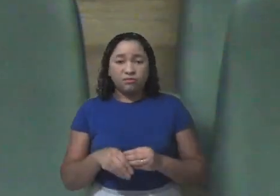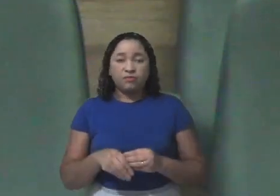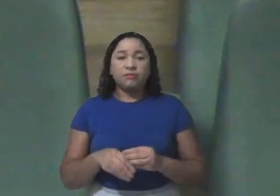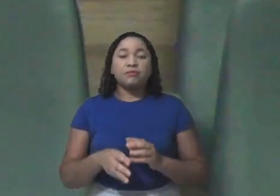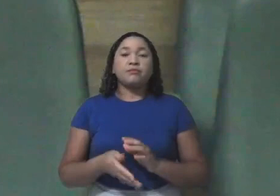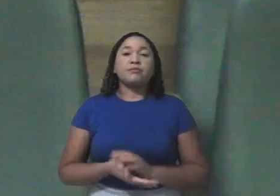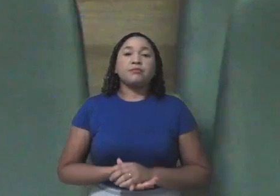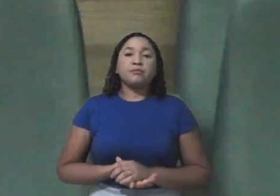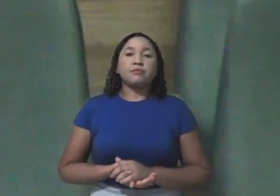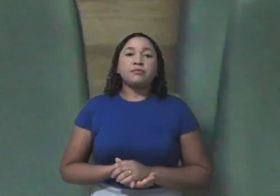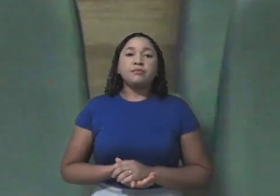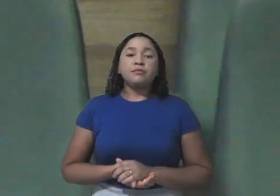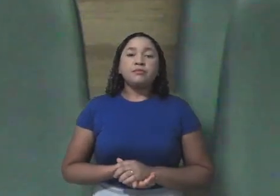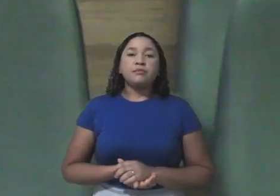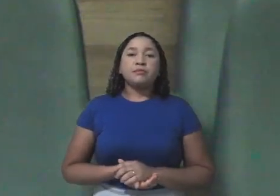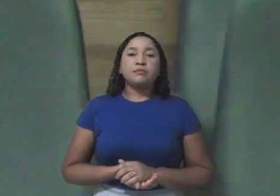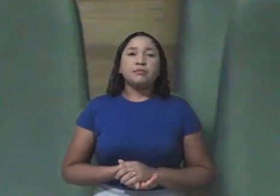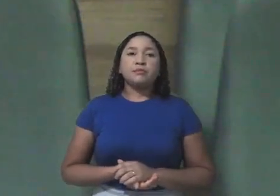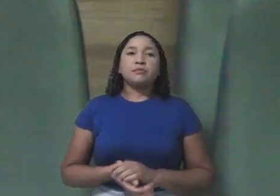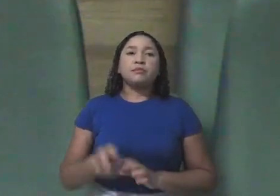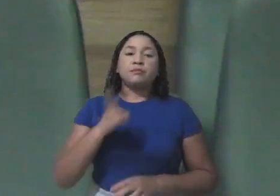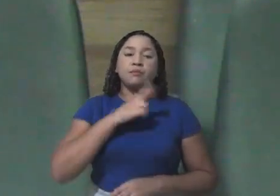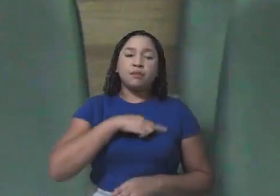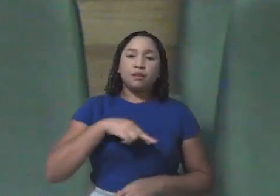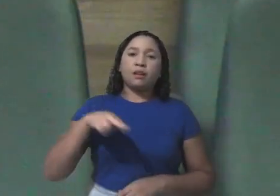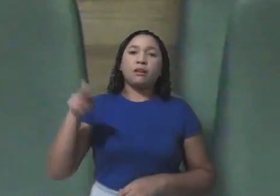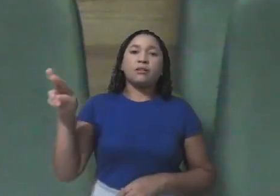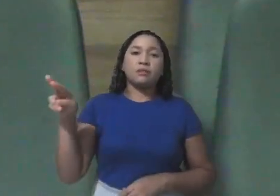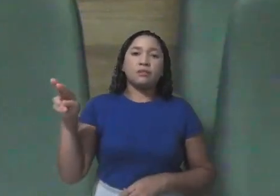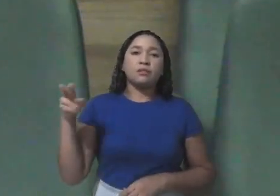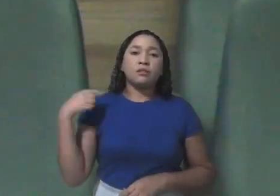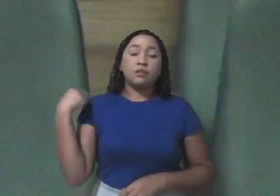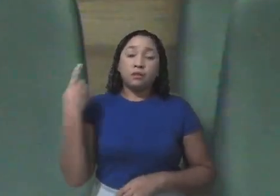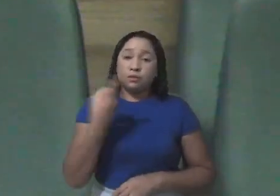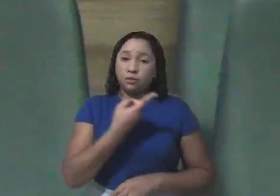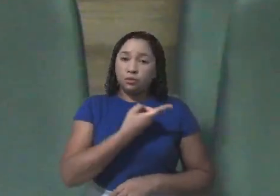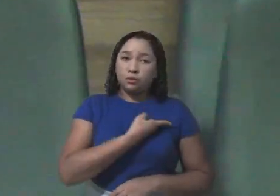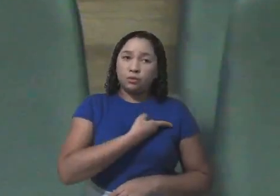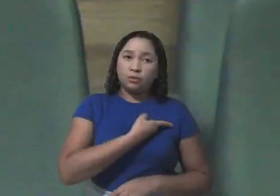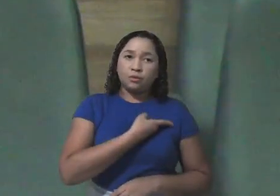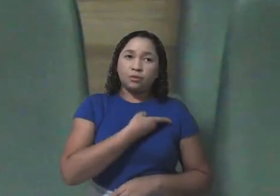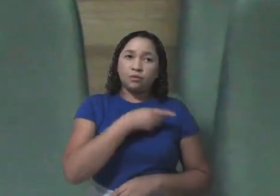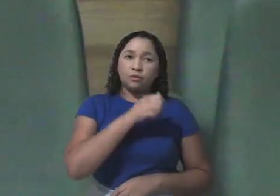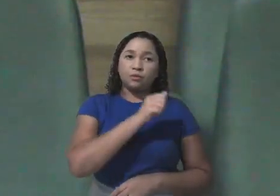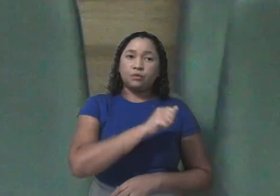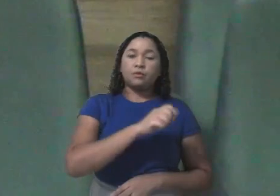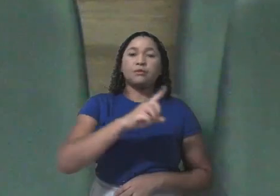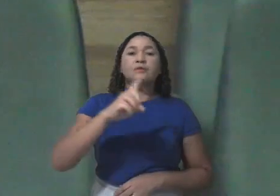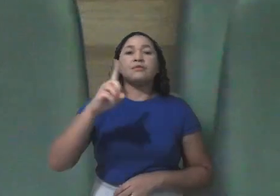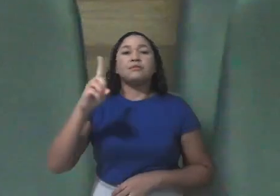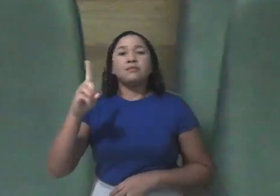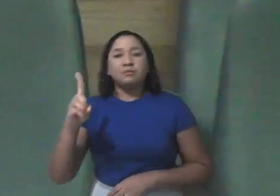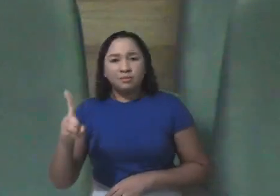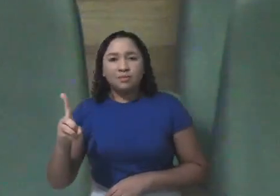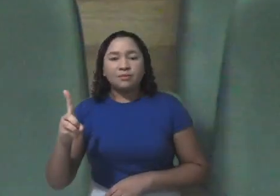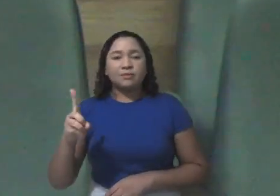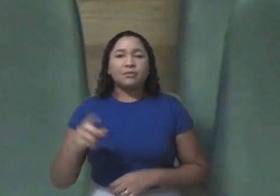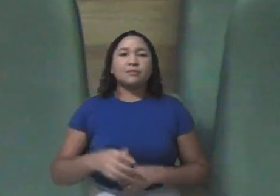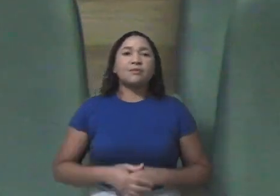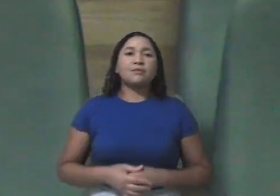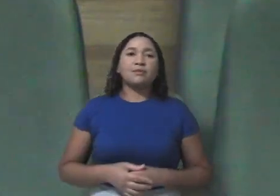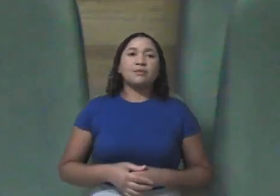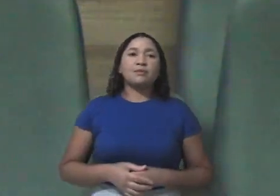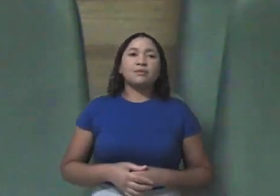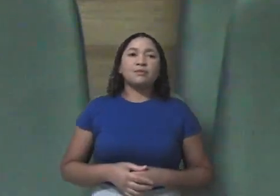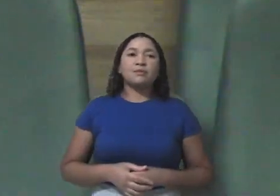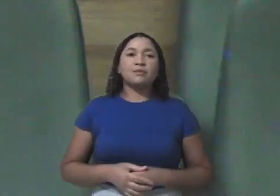que toda religião, inclusive nós assembleanos, protestantes, reformados,